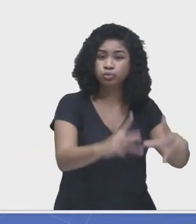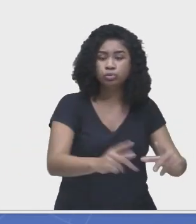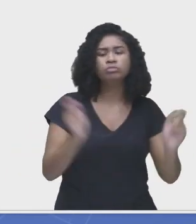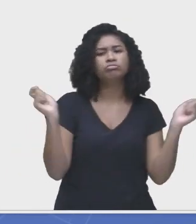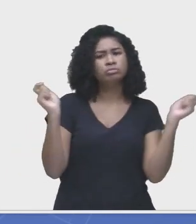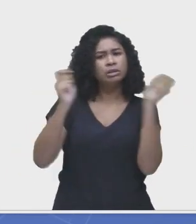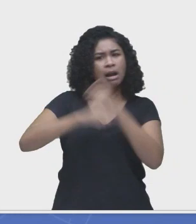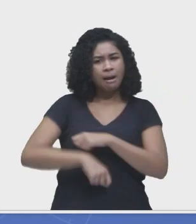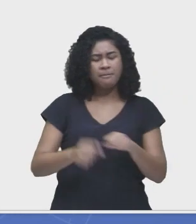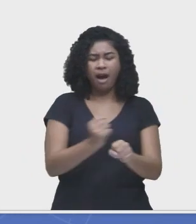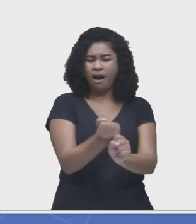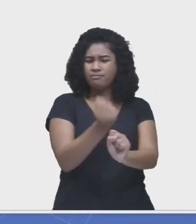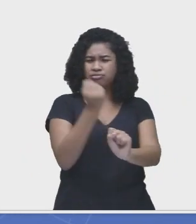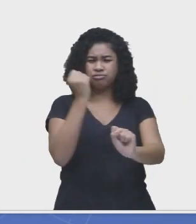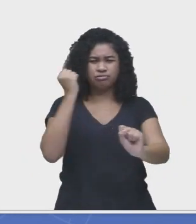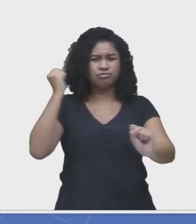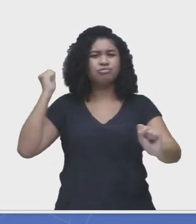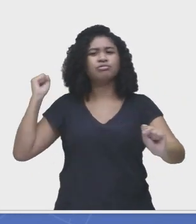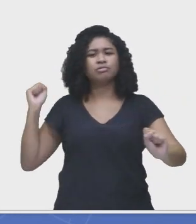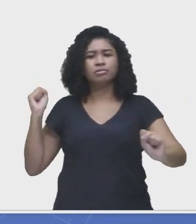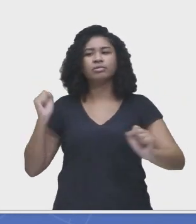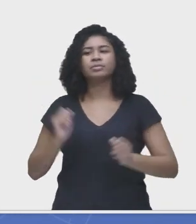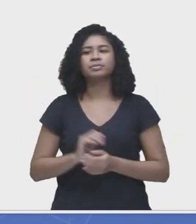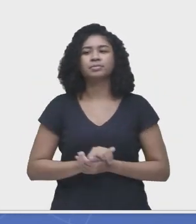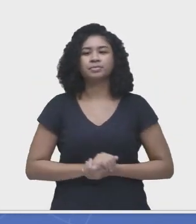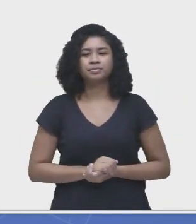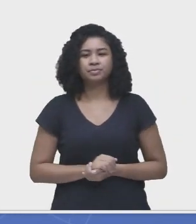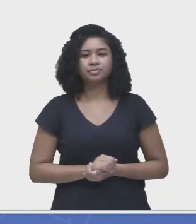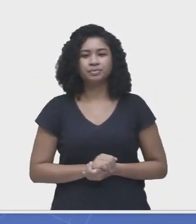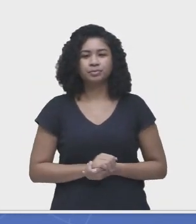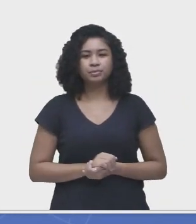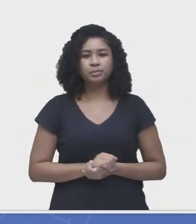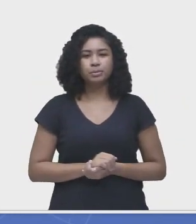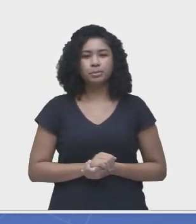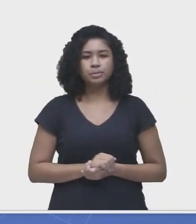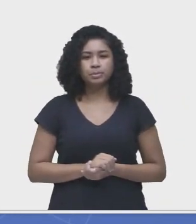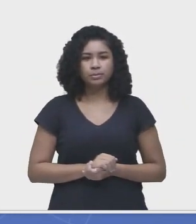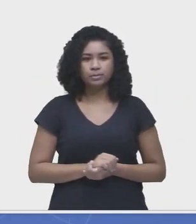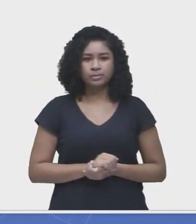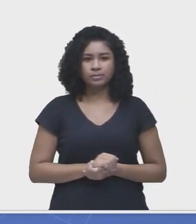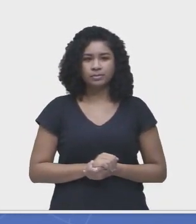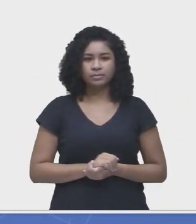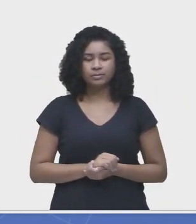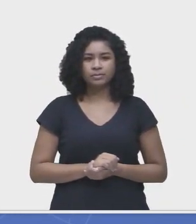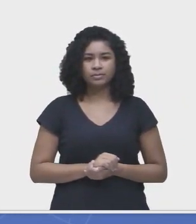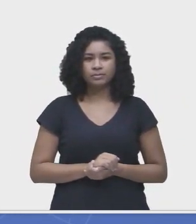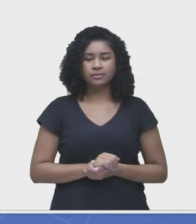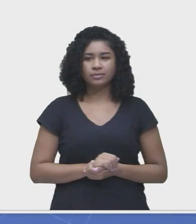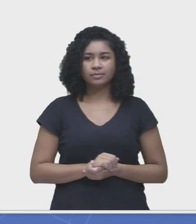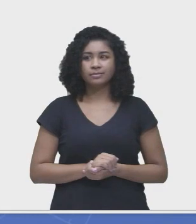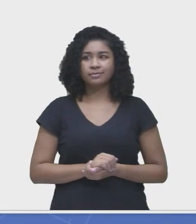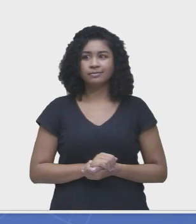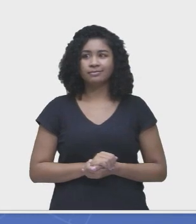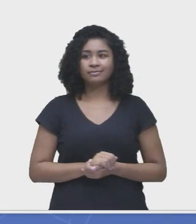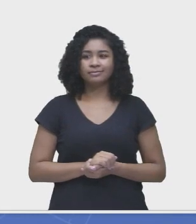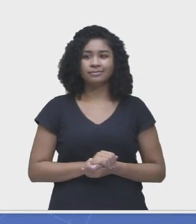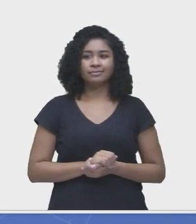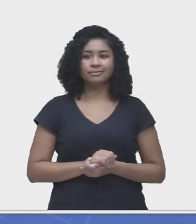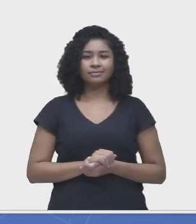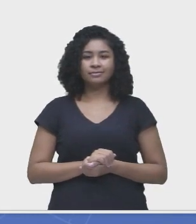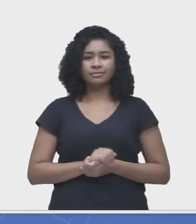os gregos, foi que, no reinado de Dario III, foi que dizimou ali aquela potência que